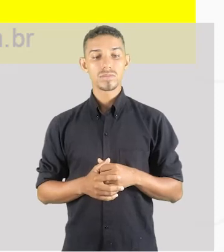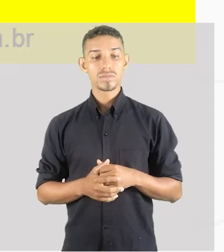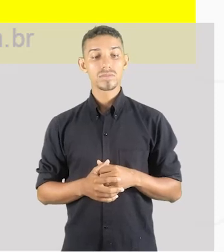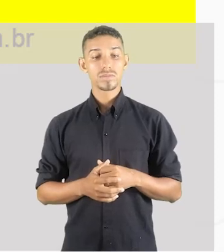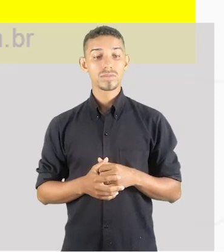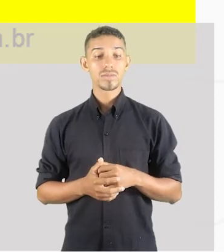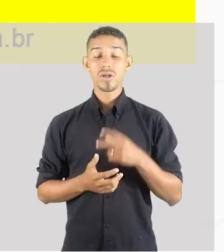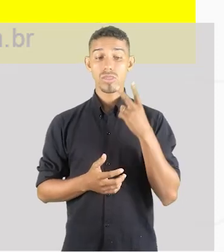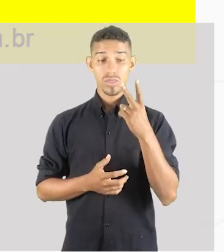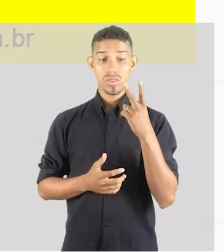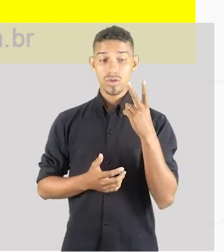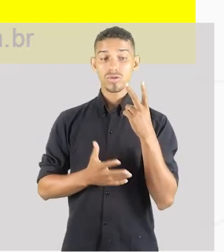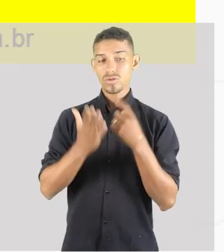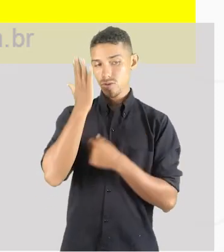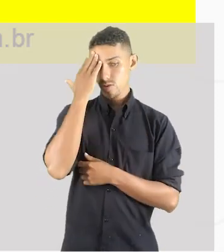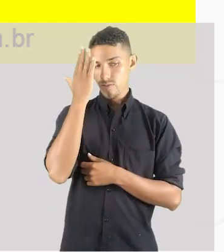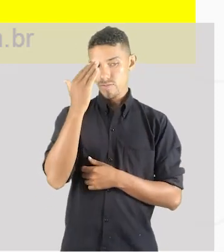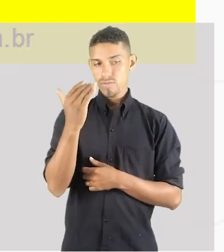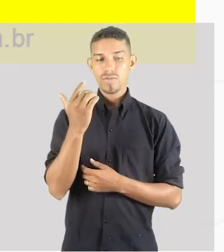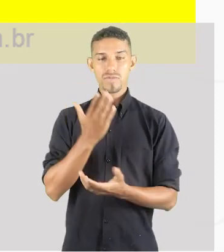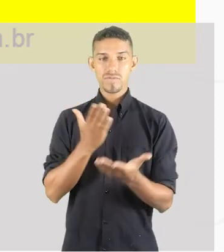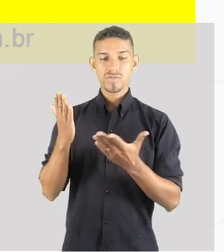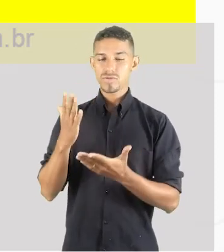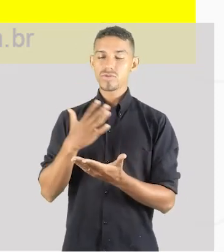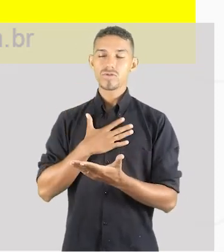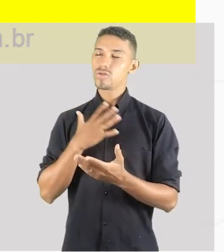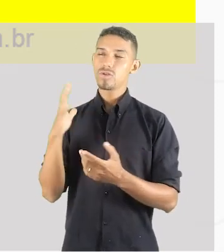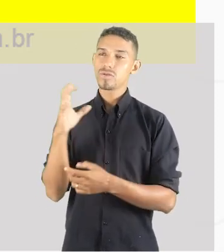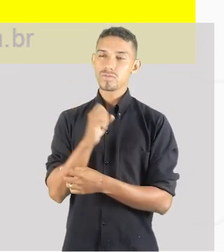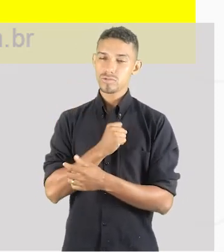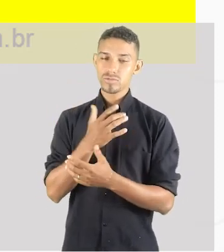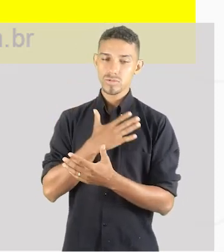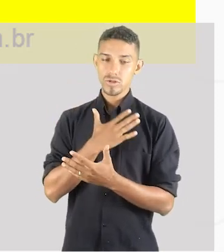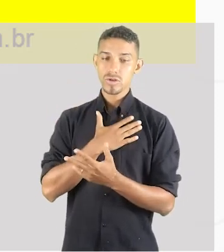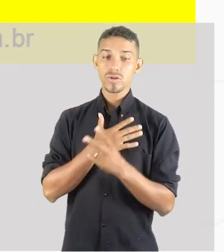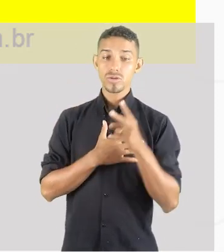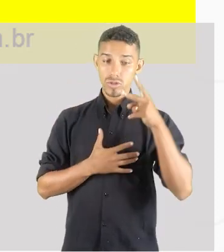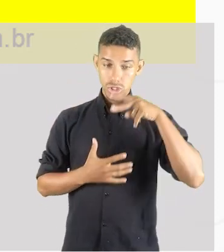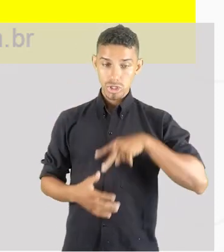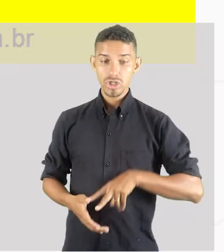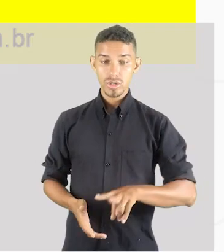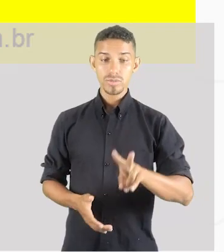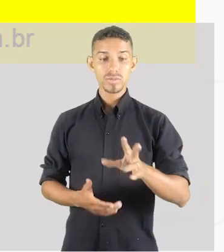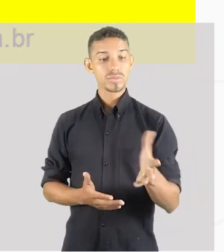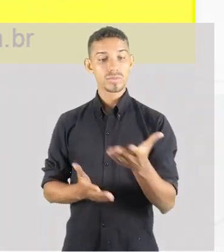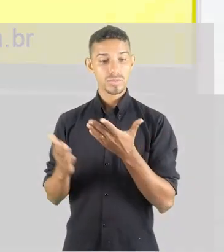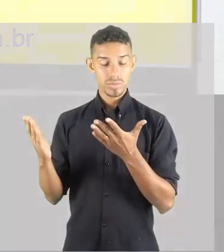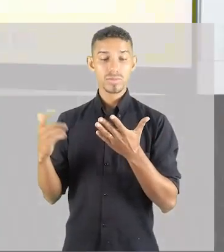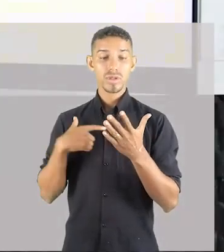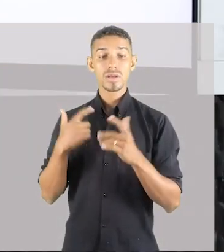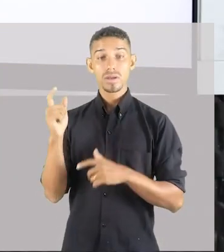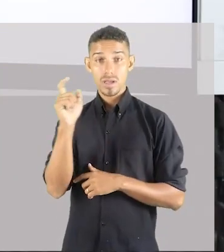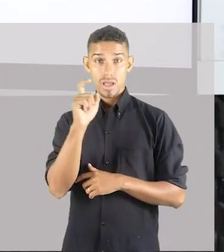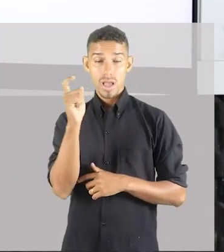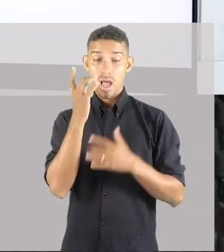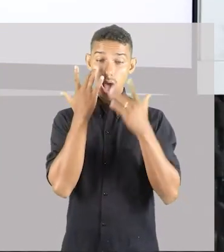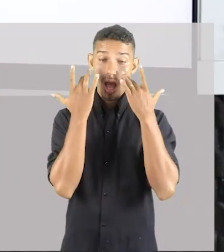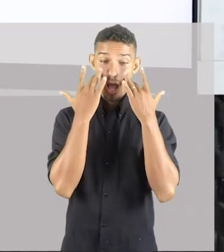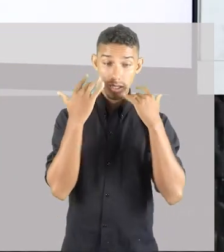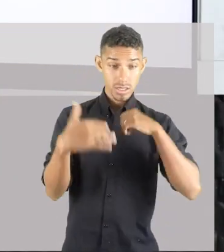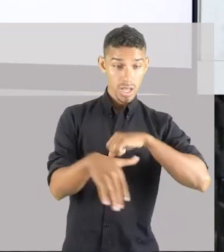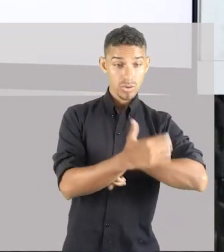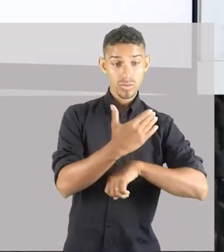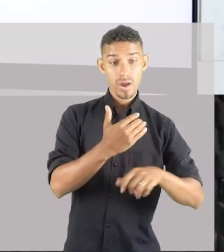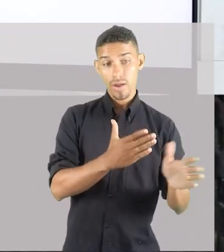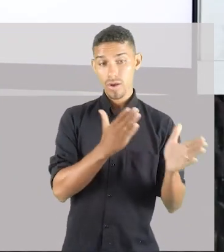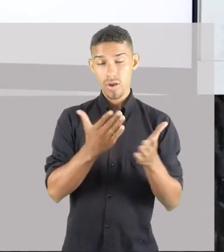dois que eu sou fãs os gêmeos né essas figuras são maravilhosas inclusive tiveram I ições em galerias de arte atualmente a arte Sai da rua e